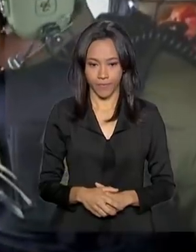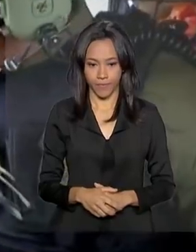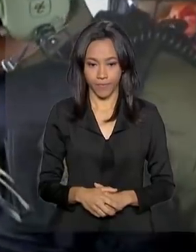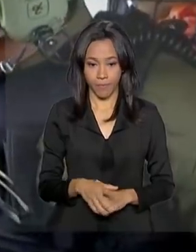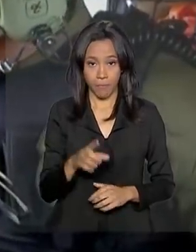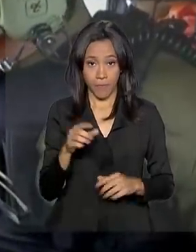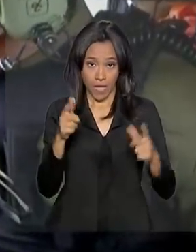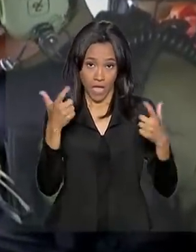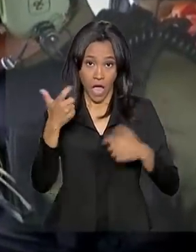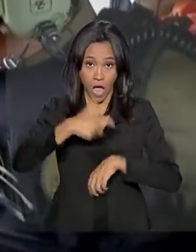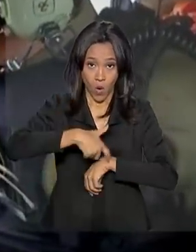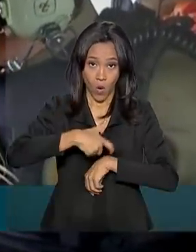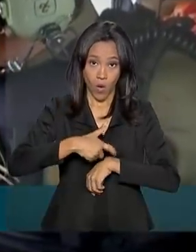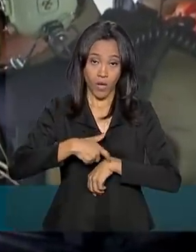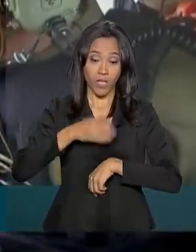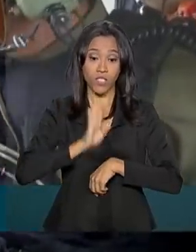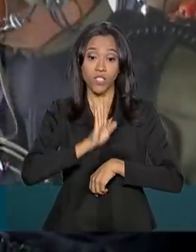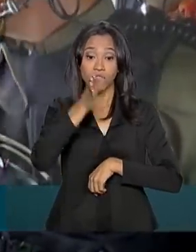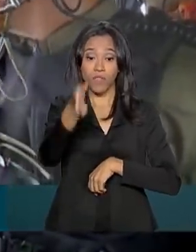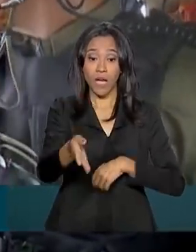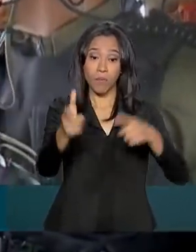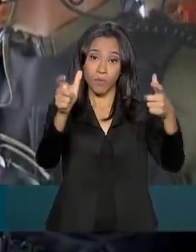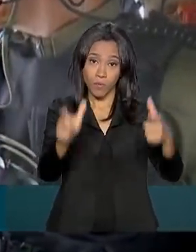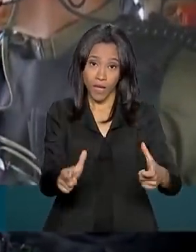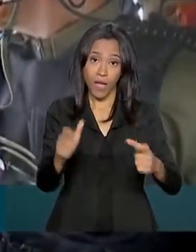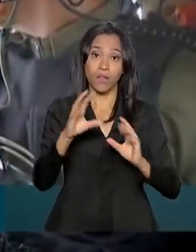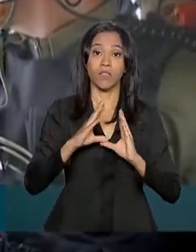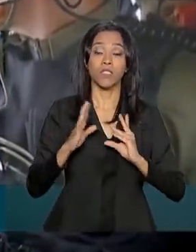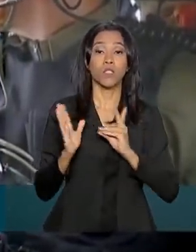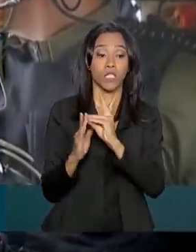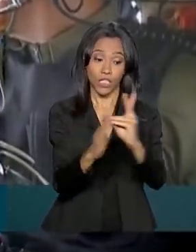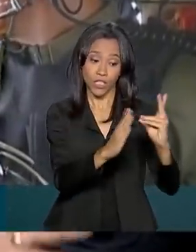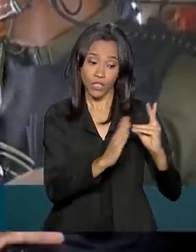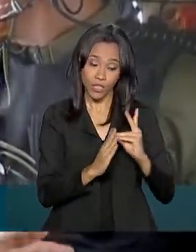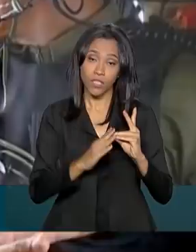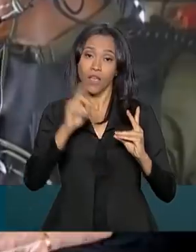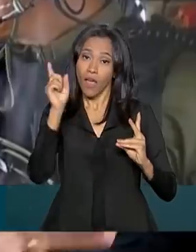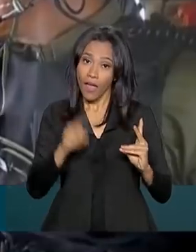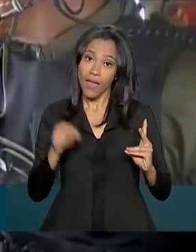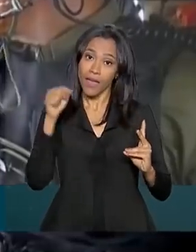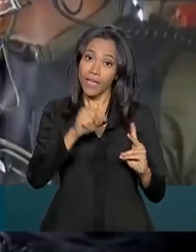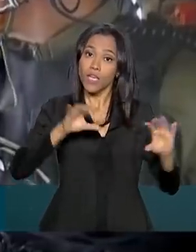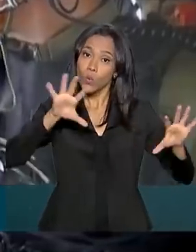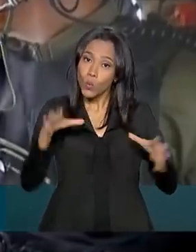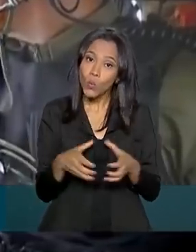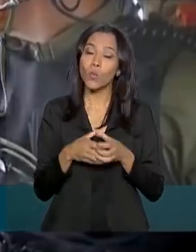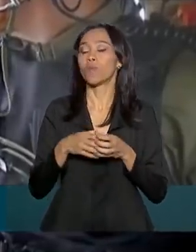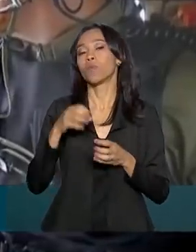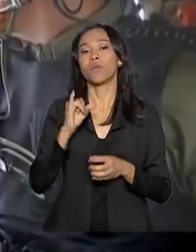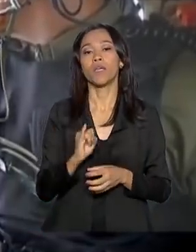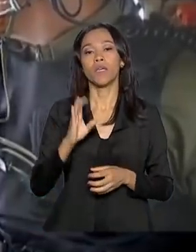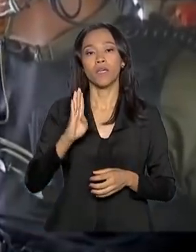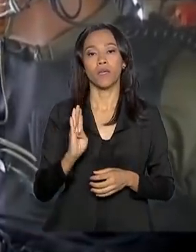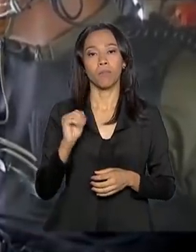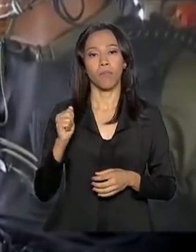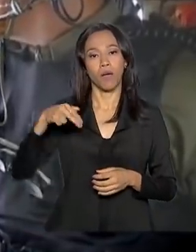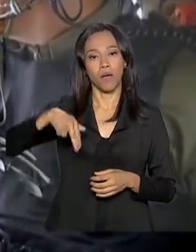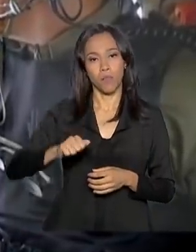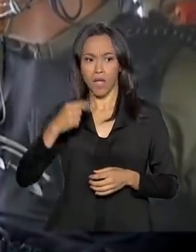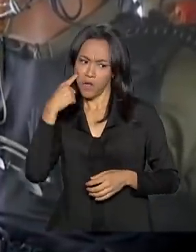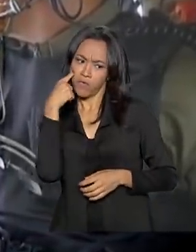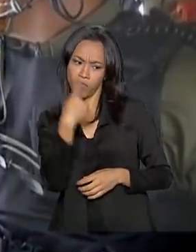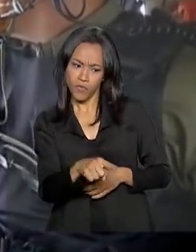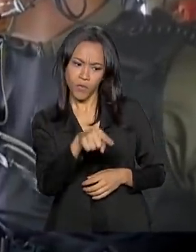Nesse momento, a gente sobrevoa uma área de reserva indígena. Foi aqui que a equipe do IBAMA localizou um acampamento